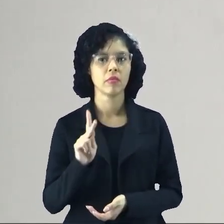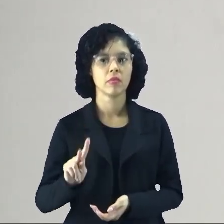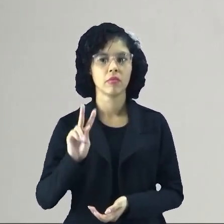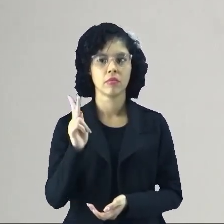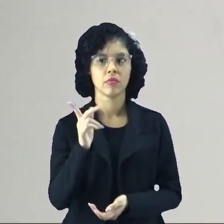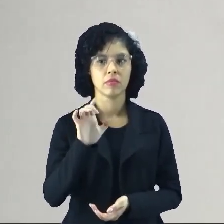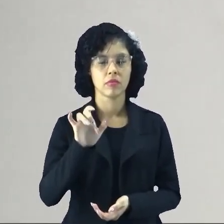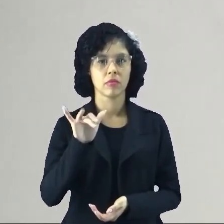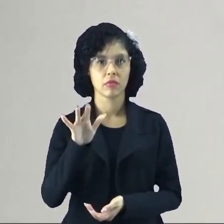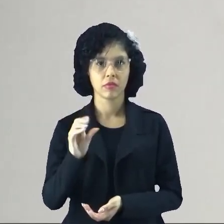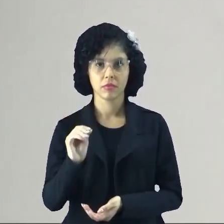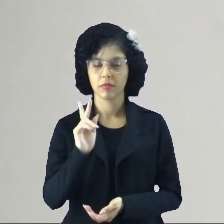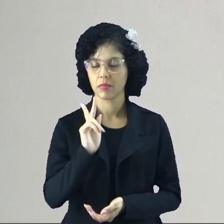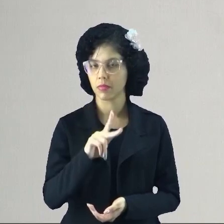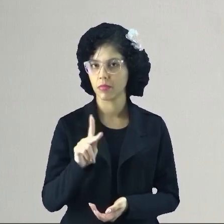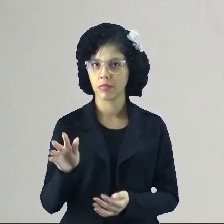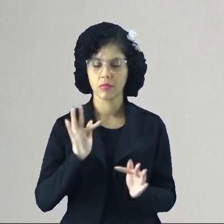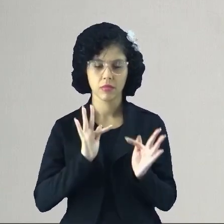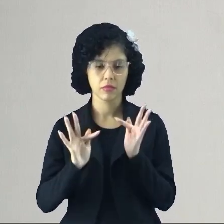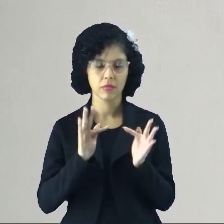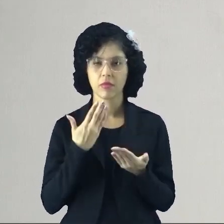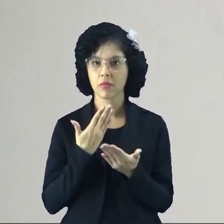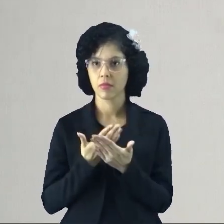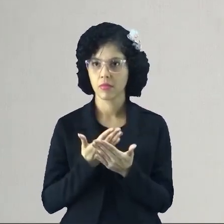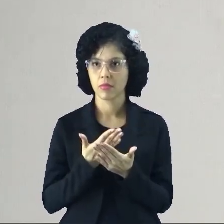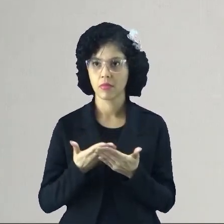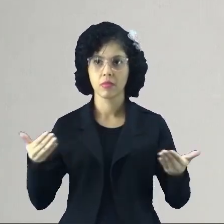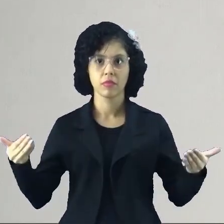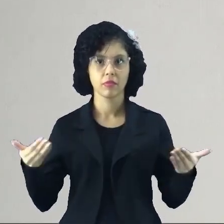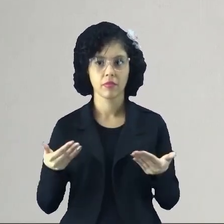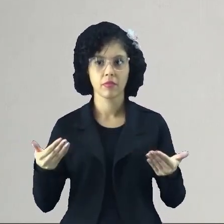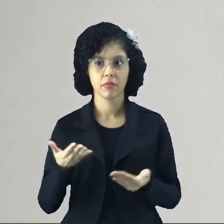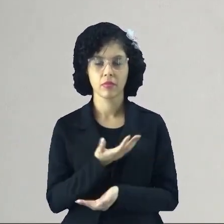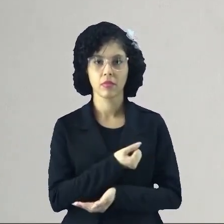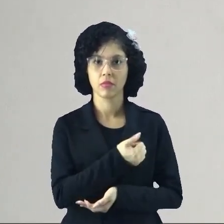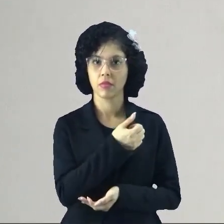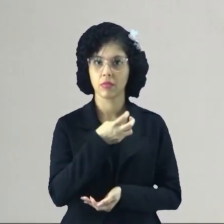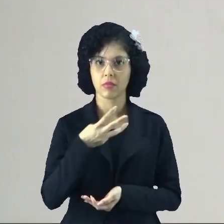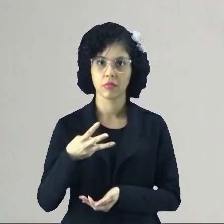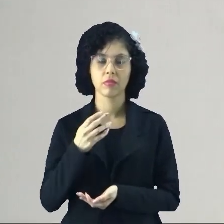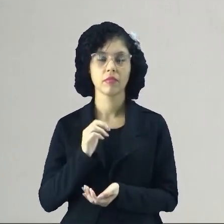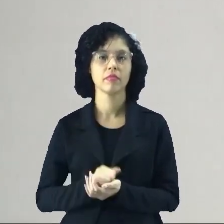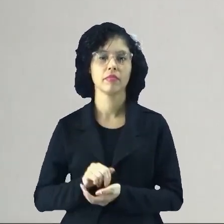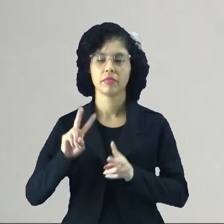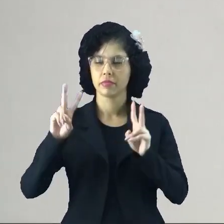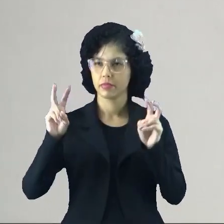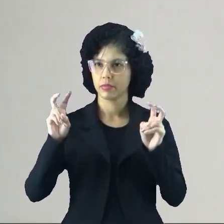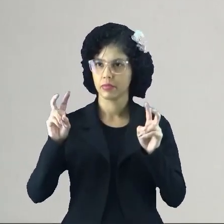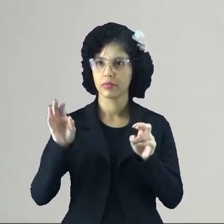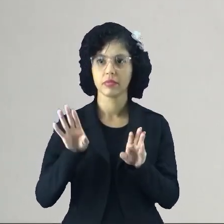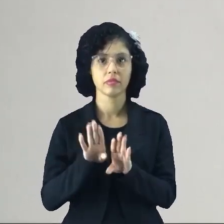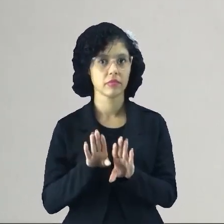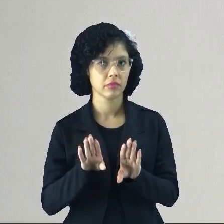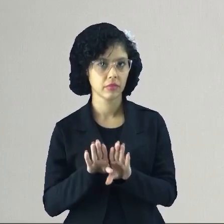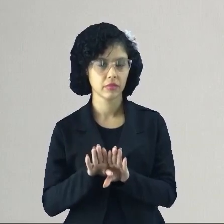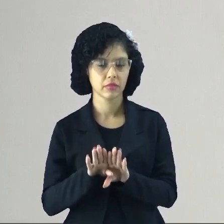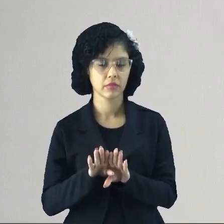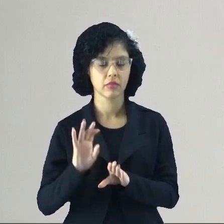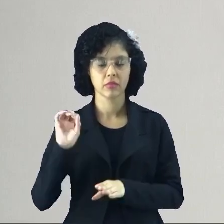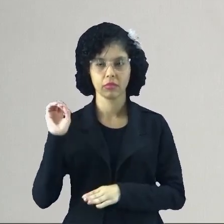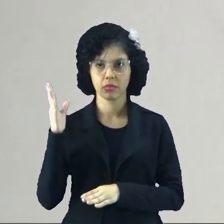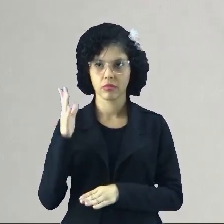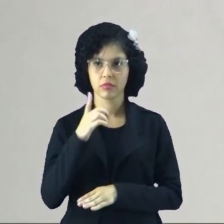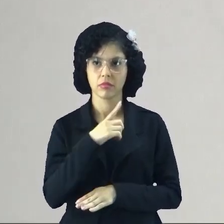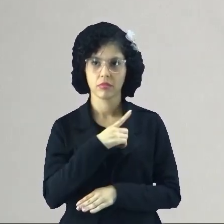Hélio, sou professor de física e hoje na nossa aula número 13 nós vamos estudar um assunto que também é muito